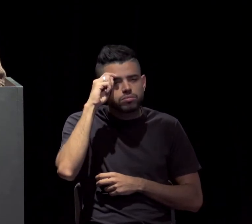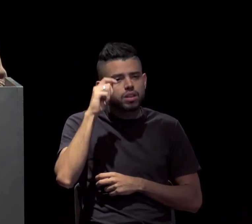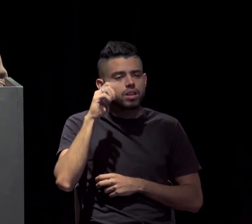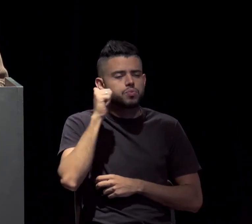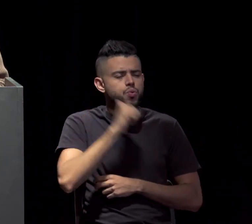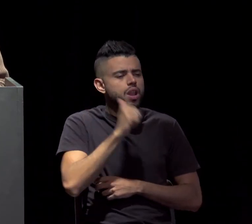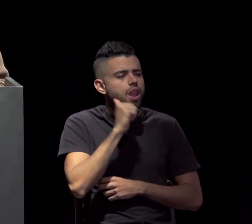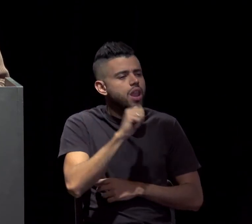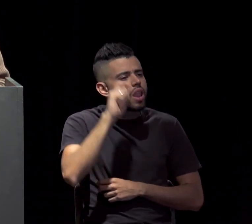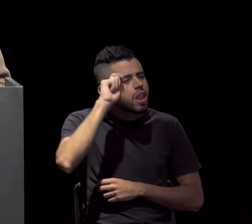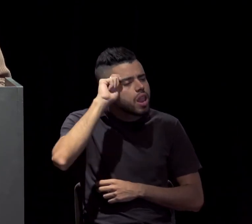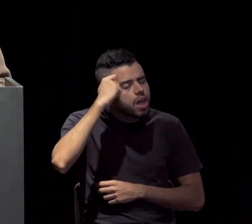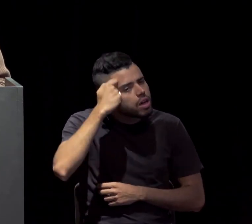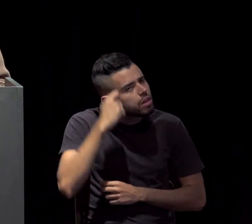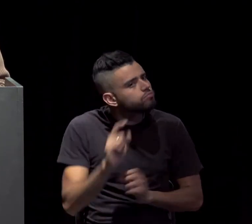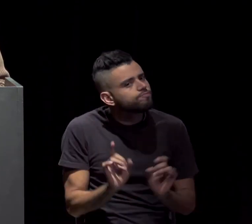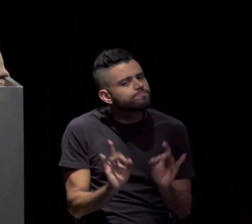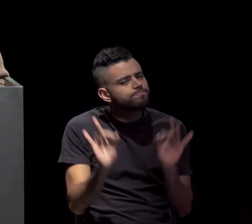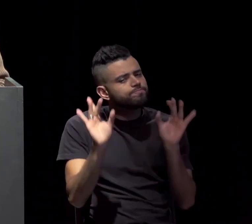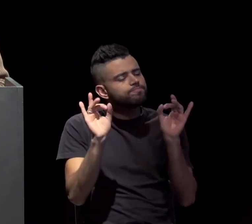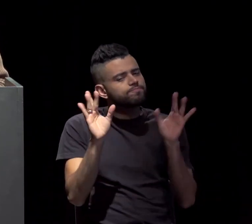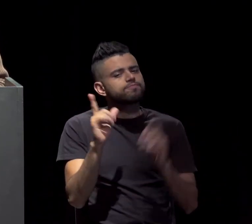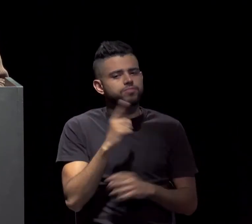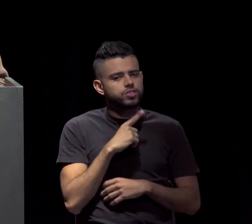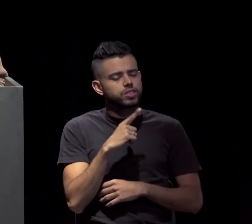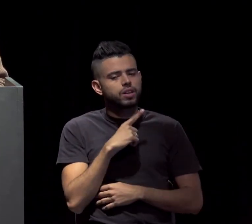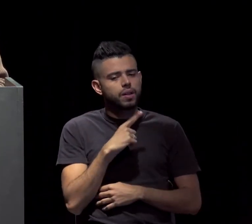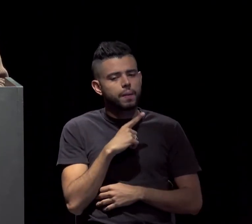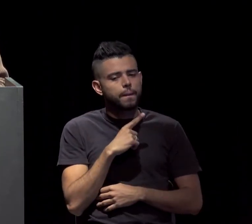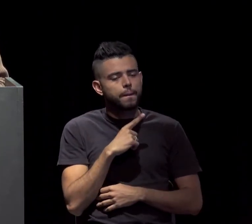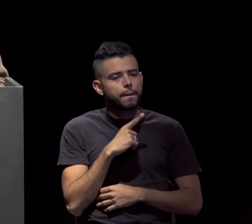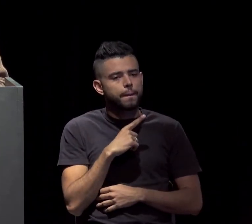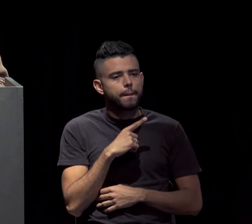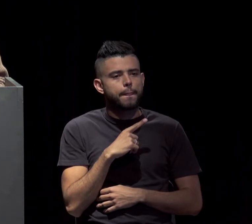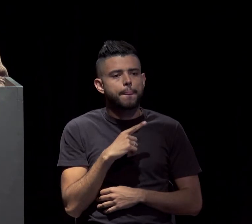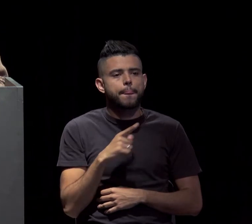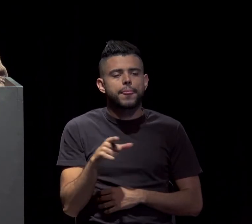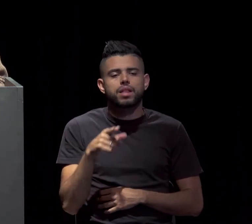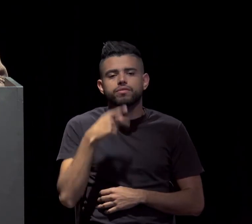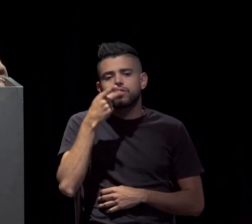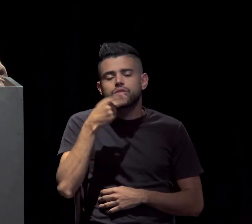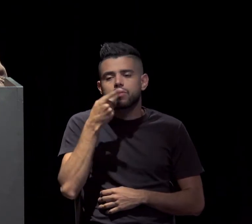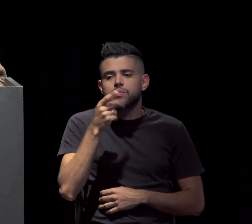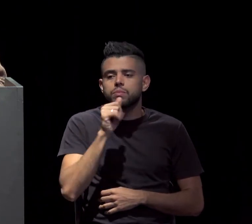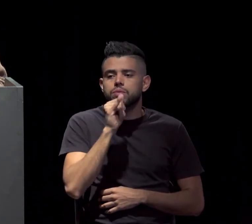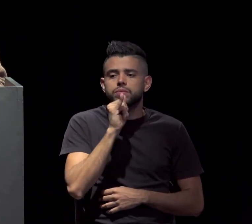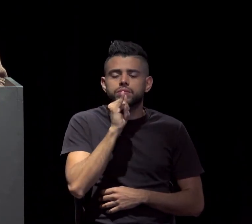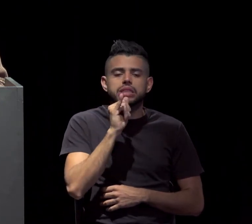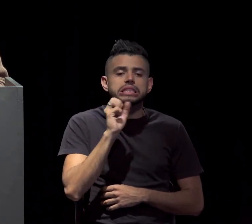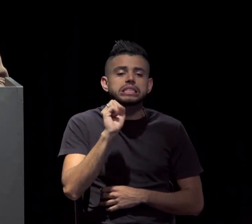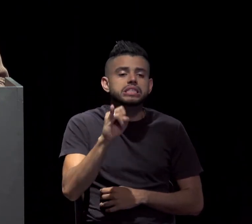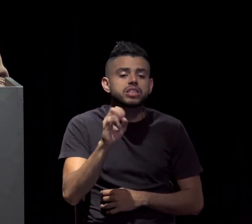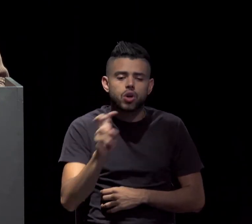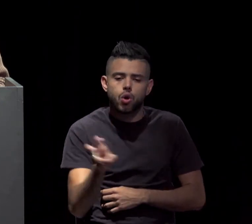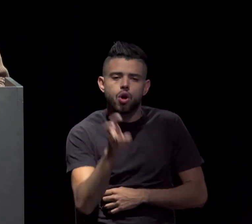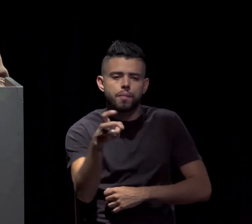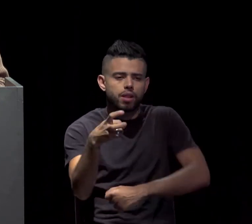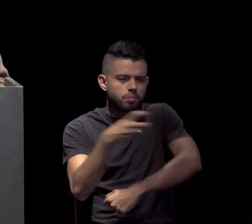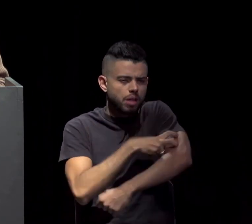específico. Inclusive, na discussão com os devotos, às vezes, numa benzeção, por exemplo, para a mordida de cobra, contra a mordida de